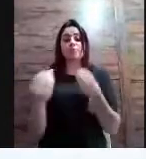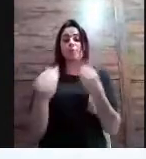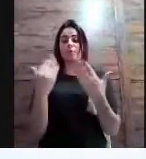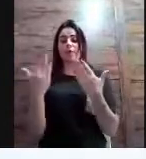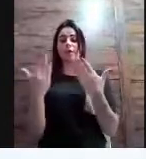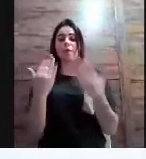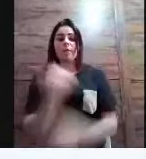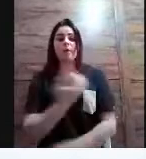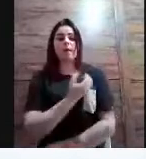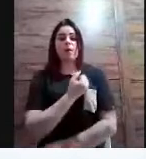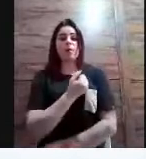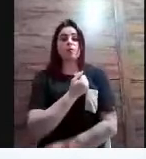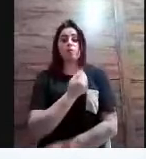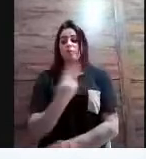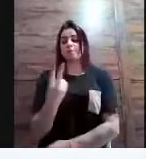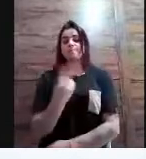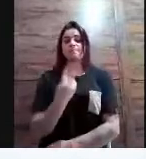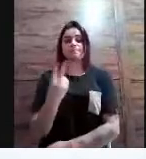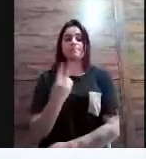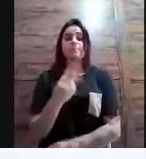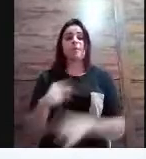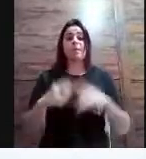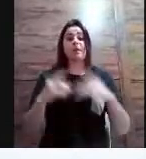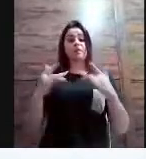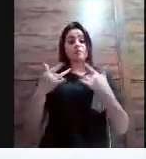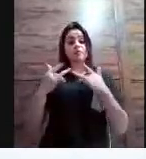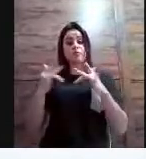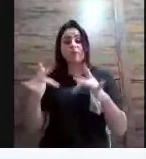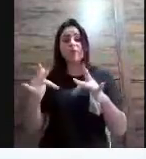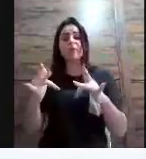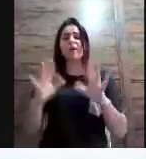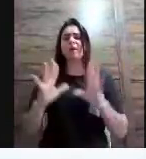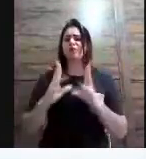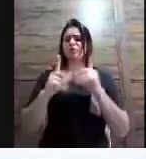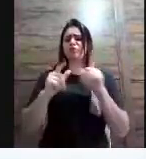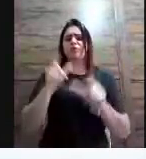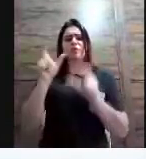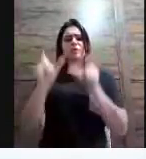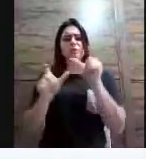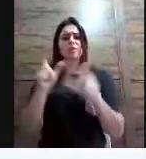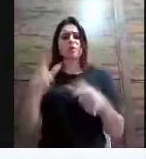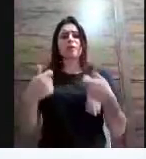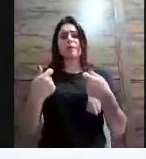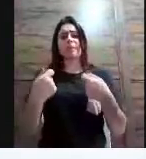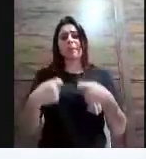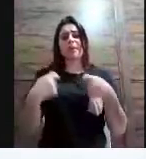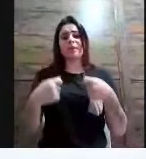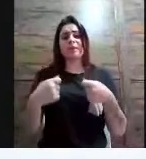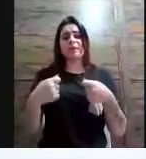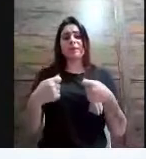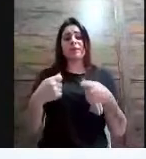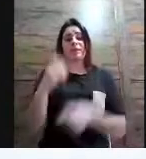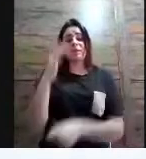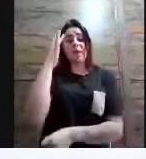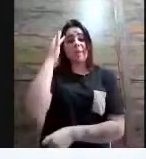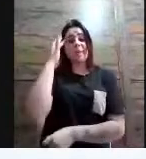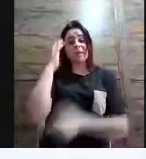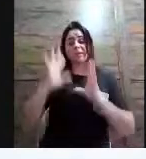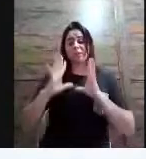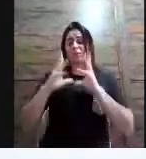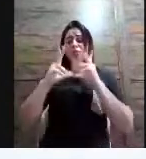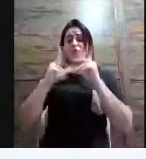de combate, de solidariedade, as pessoas com HIV/AIDS, eles deixam para soltar todos os boletins